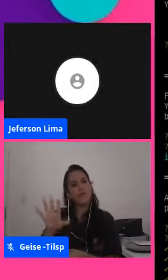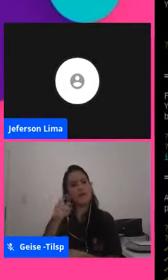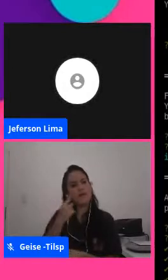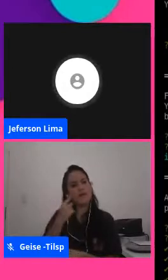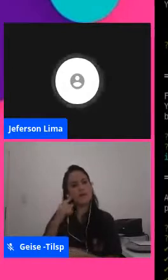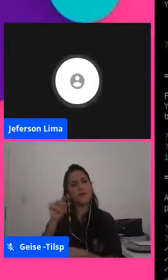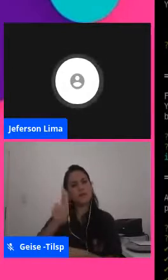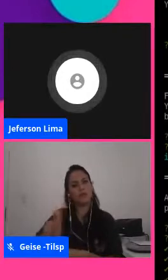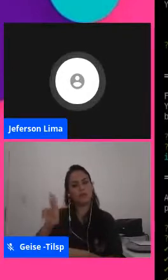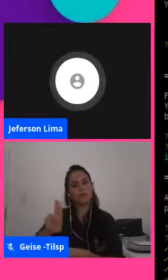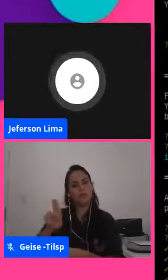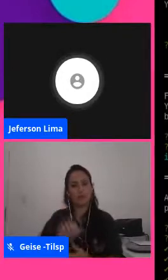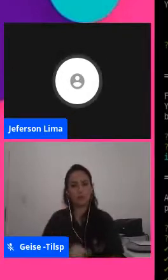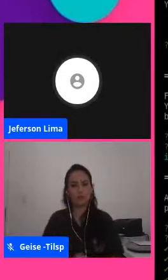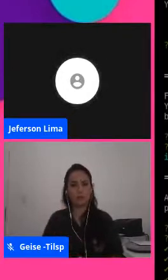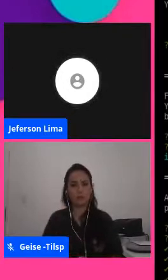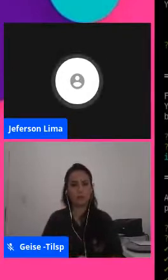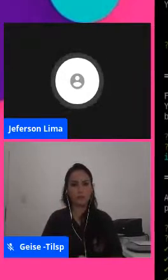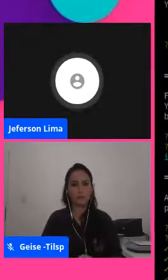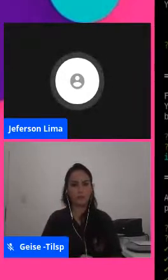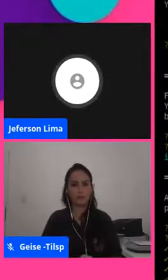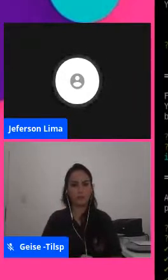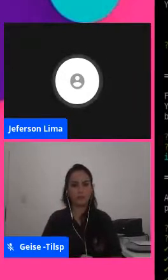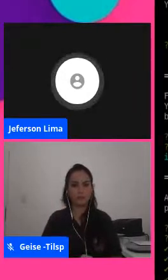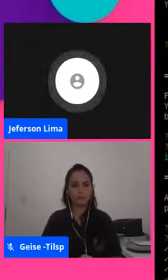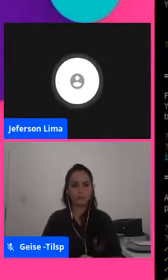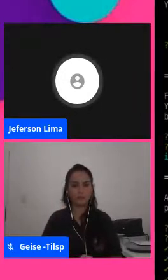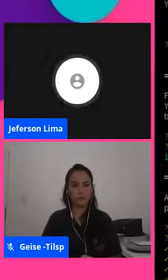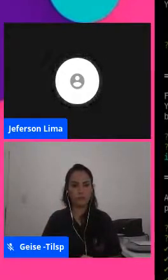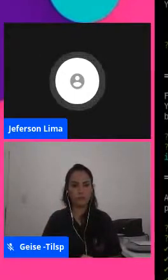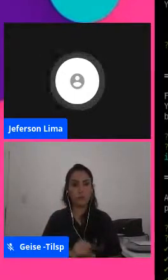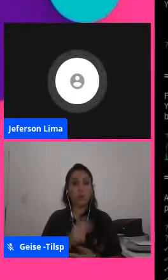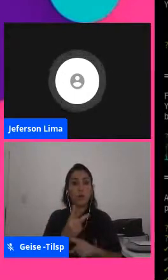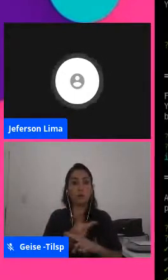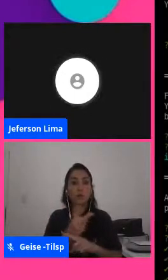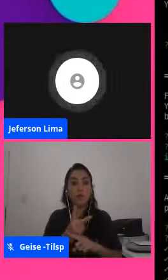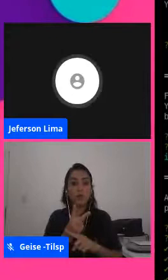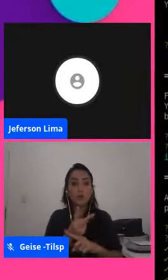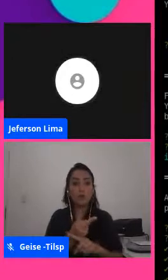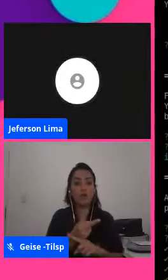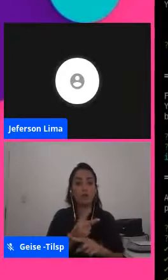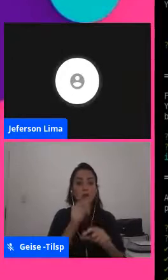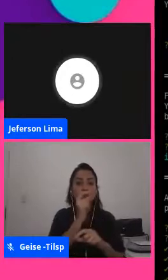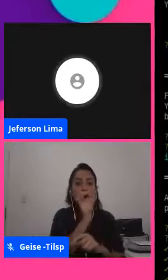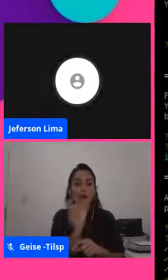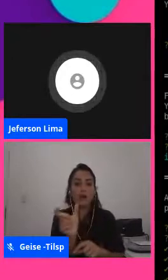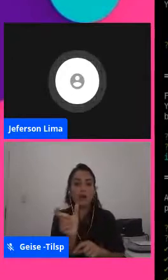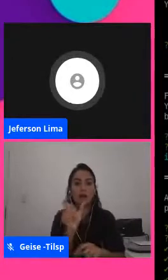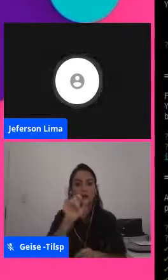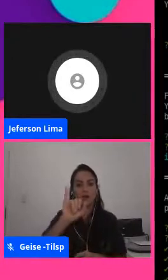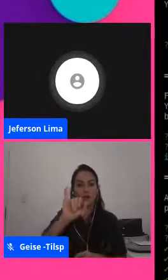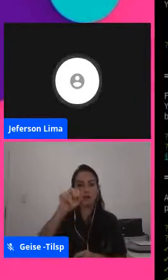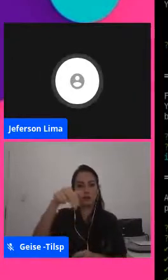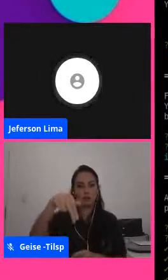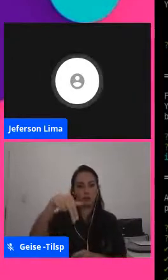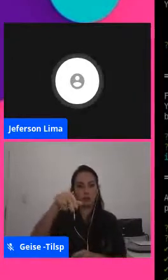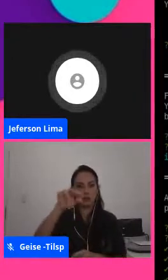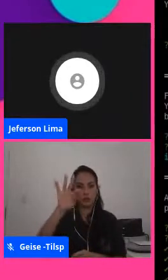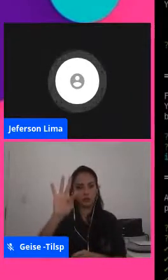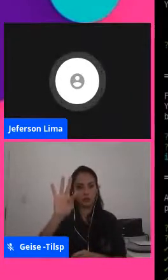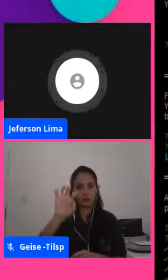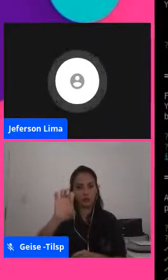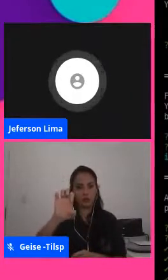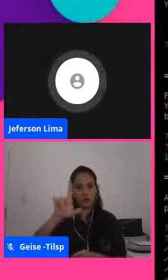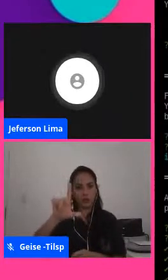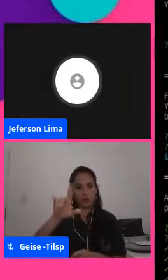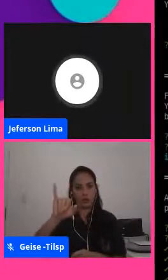vocês. Não sei se vocês conhecem, mas procurem aí IntelliJ. IntelliJ, né? Ele tem uma empresa que faz ele aí. IntelliJ é